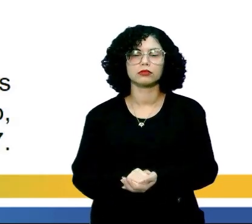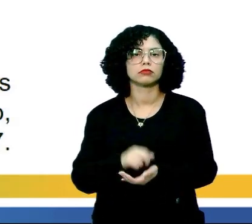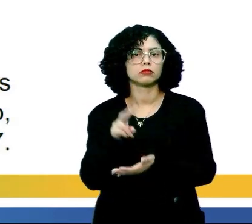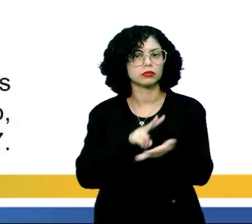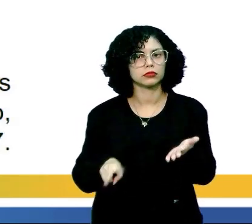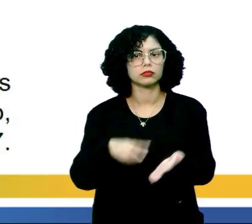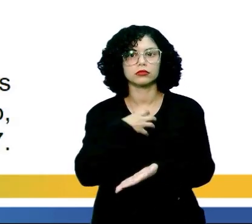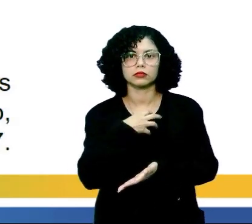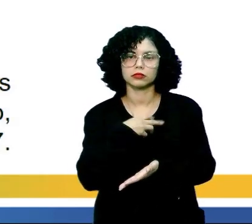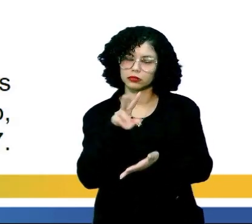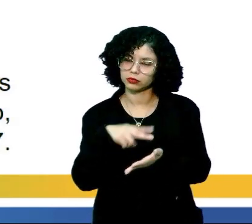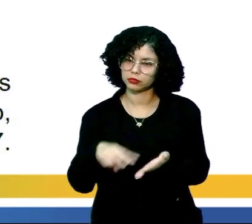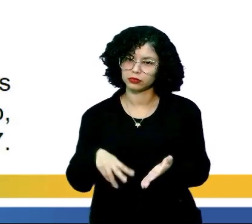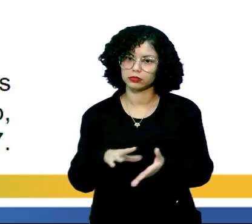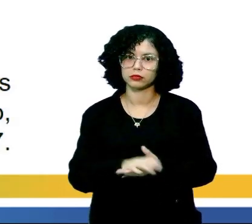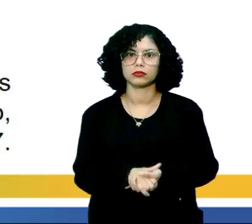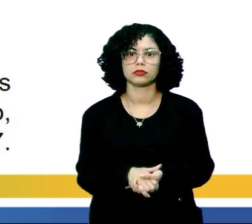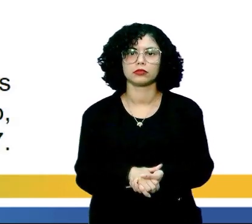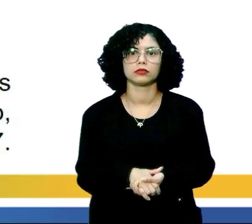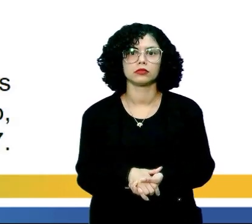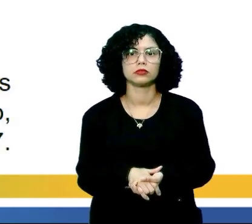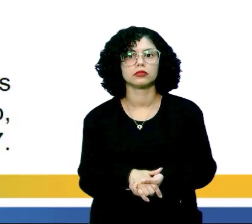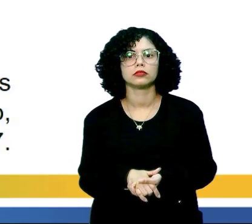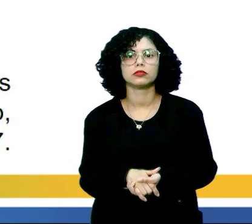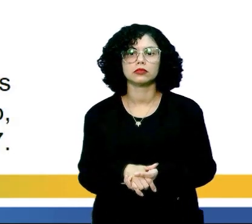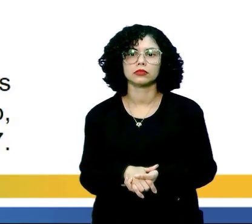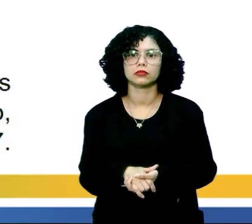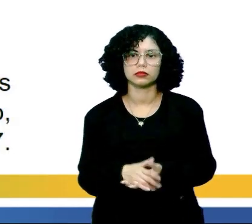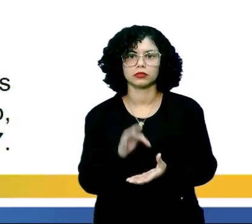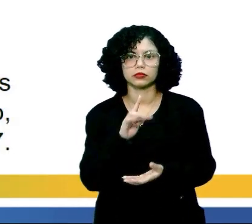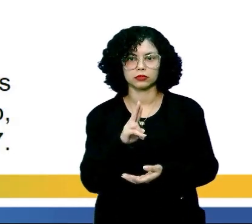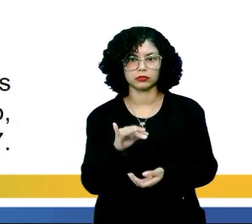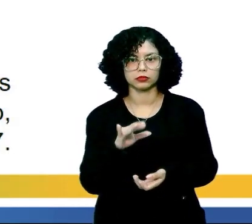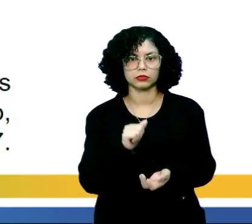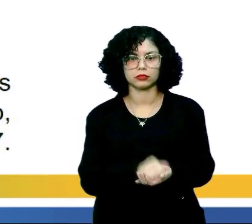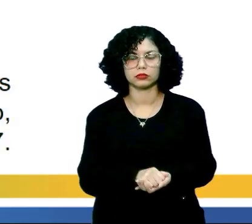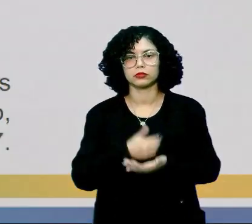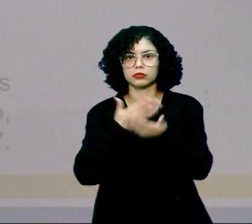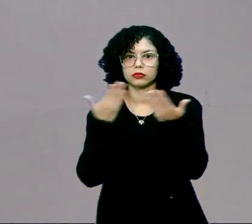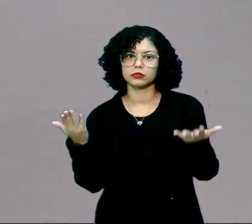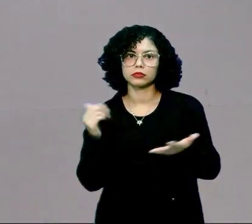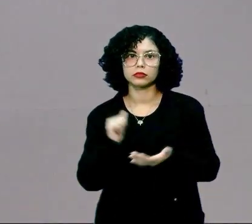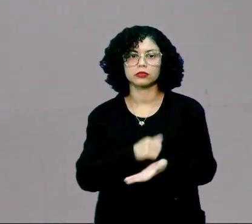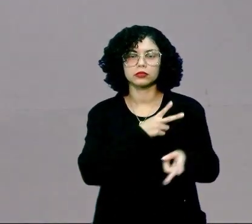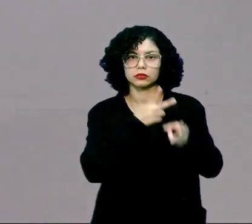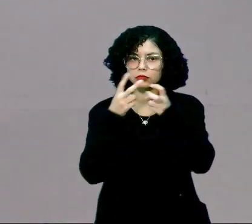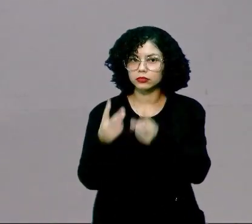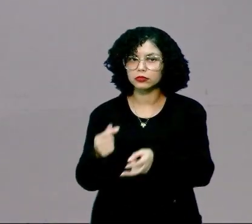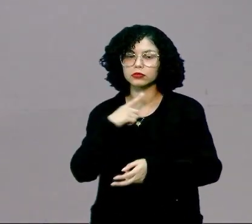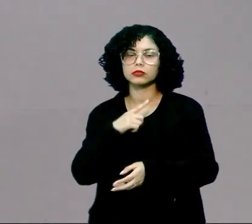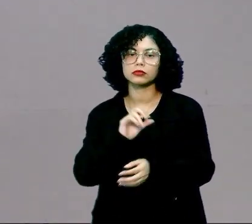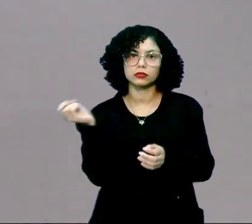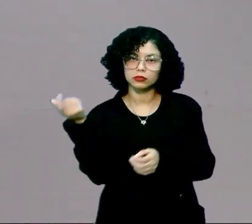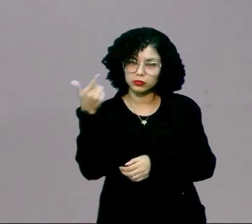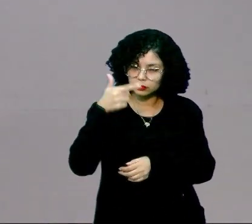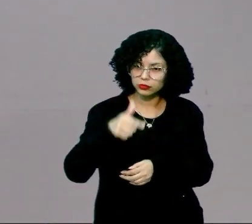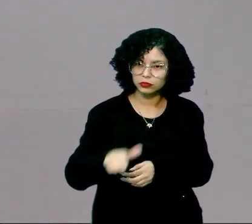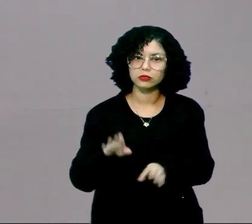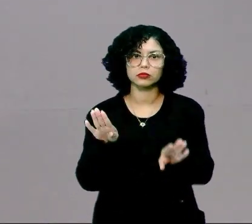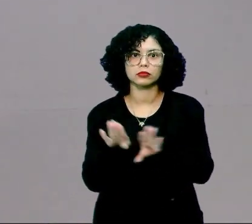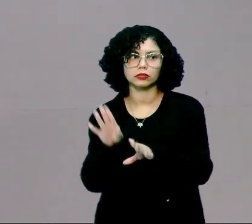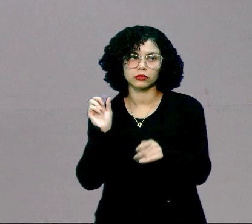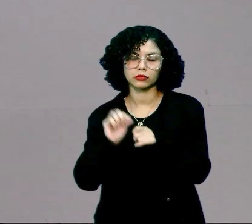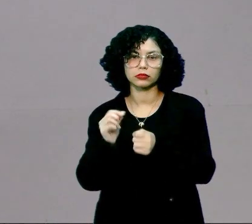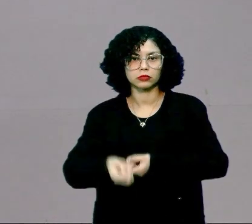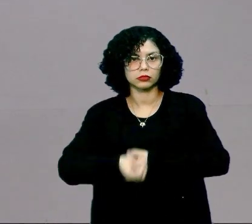Sentir, sinta quem lê. Aí do Fernando Pessoa, pessoal. Então, observa aqui que a gente tem novamente essa questão do